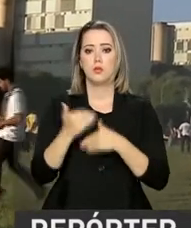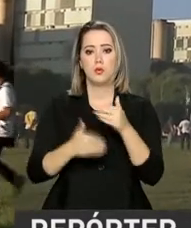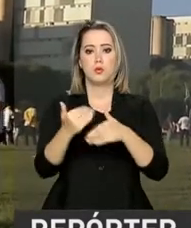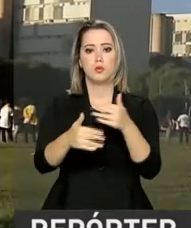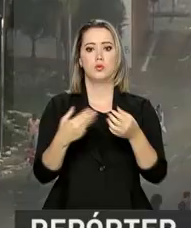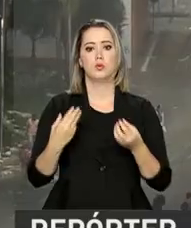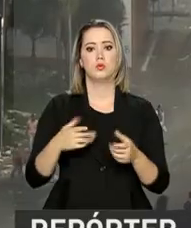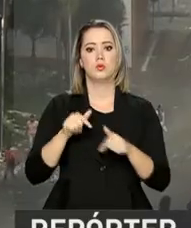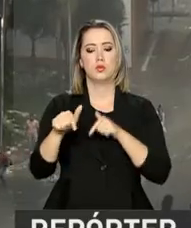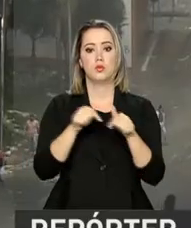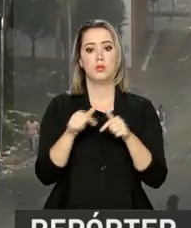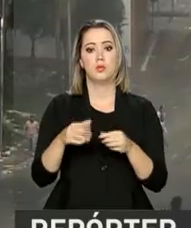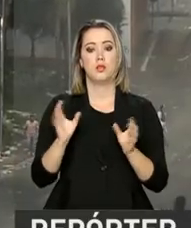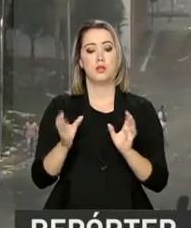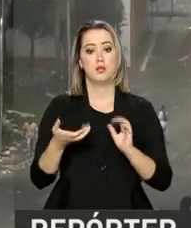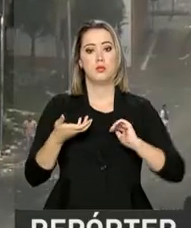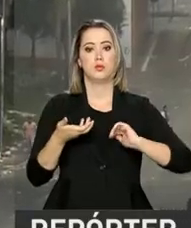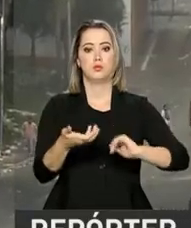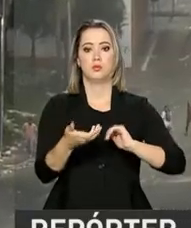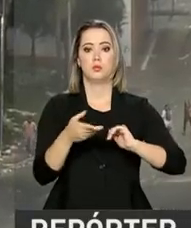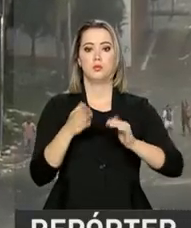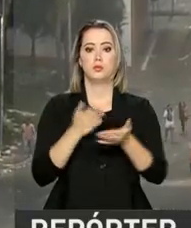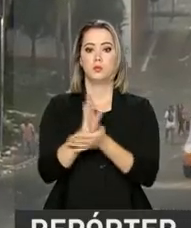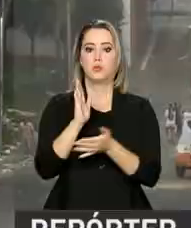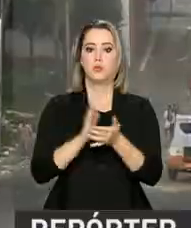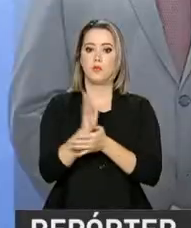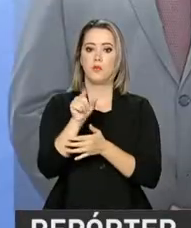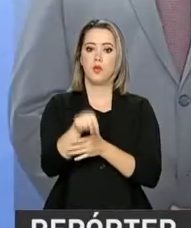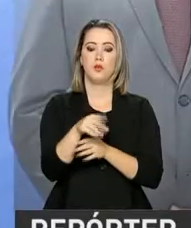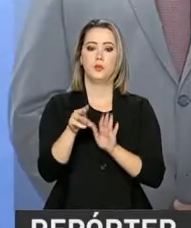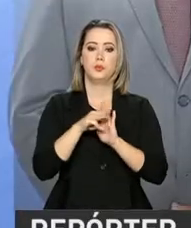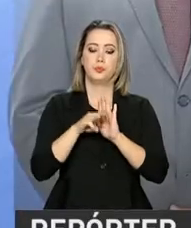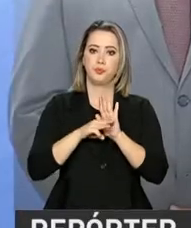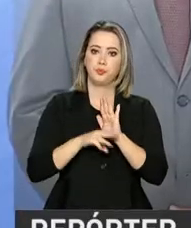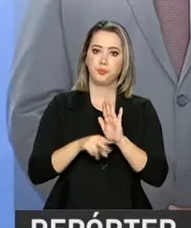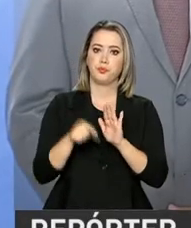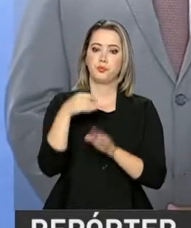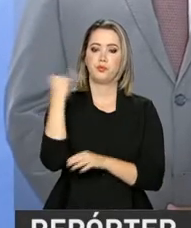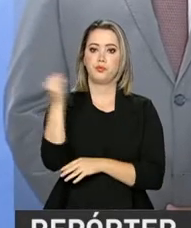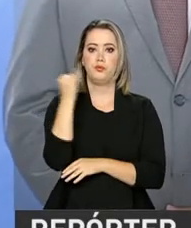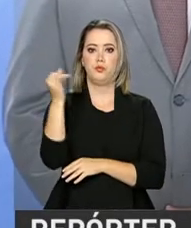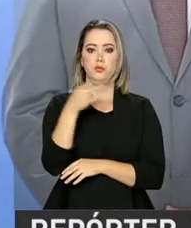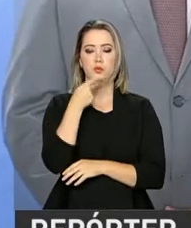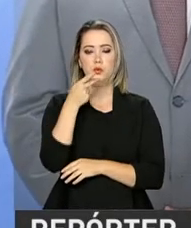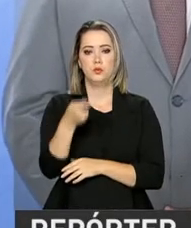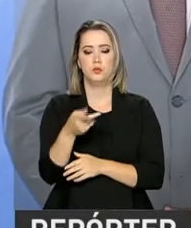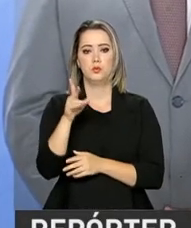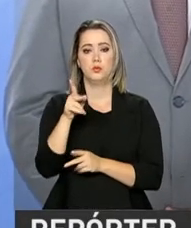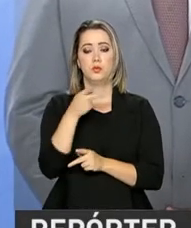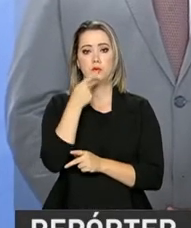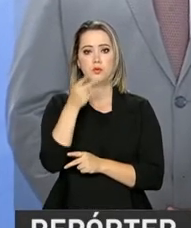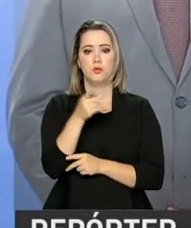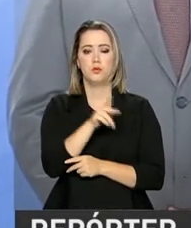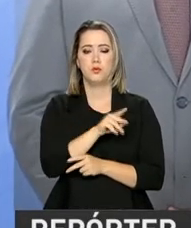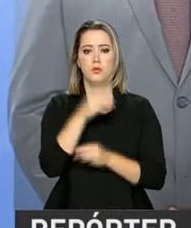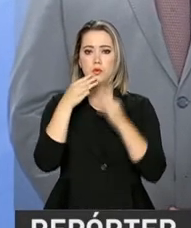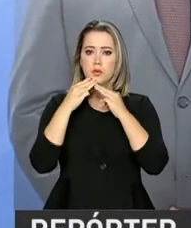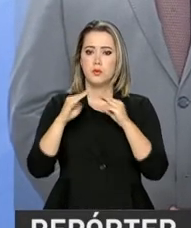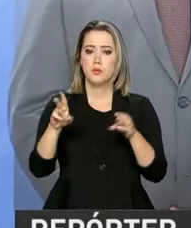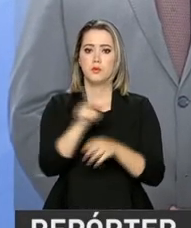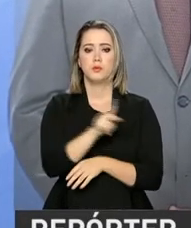nacional com a aprovação de medidas importantes para o país e encerrou transmitindo uma mensagem do presidente michel temer